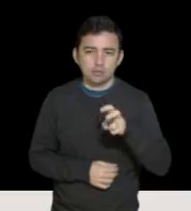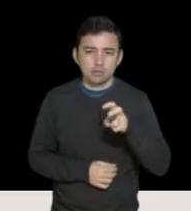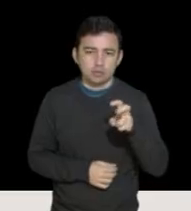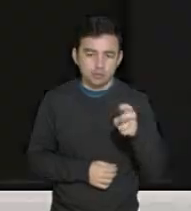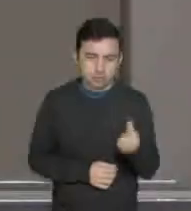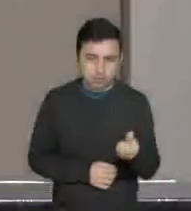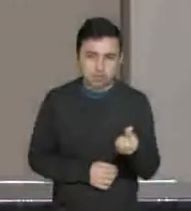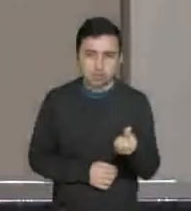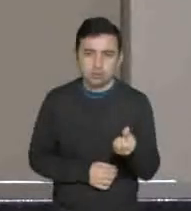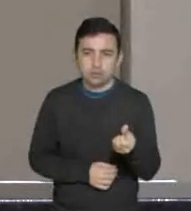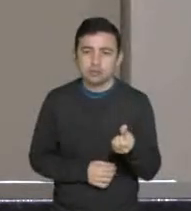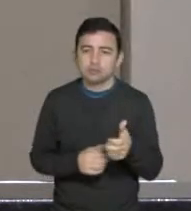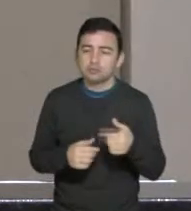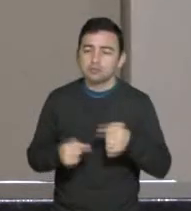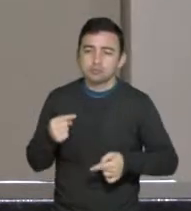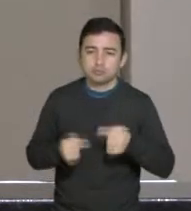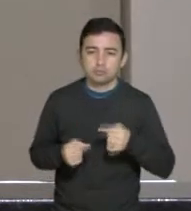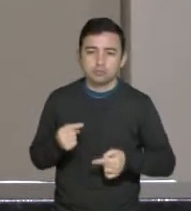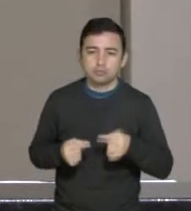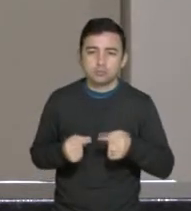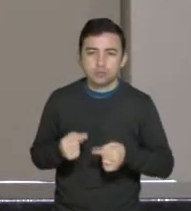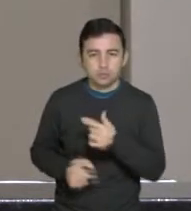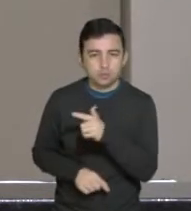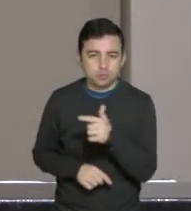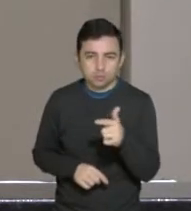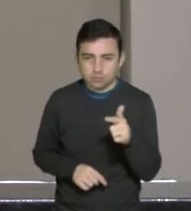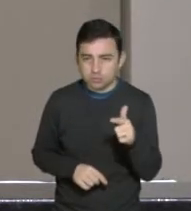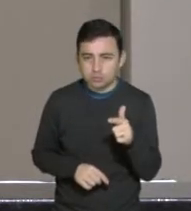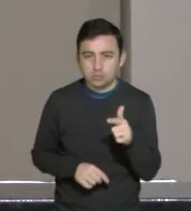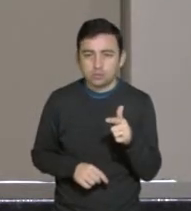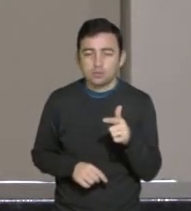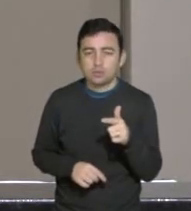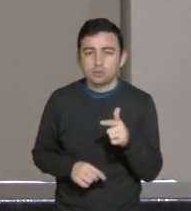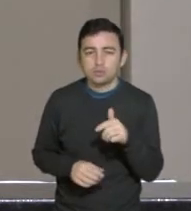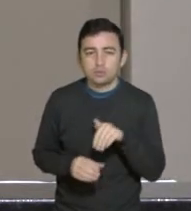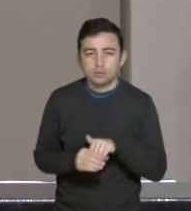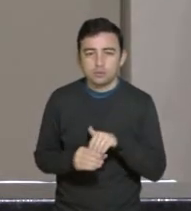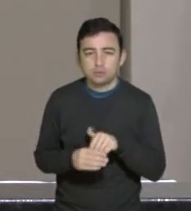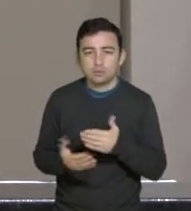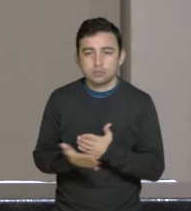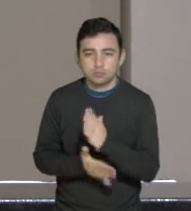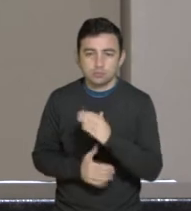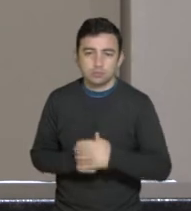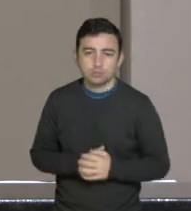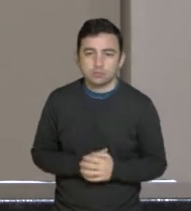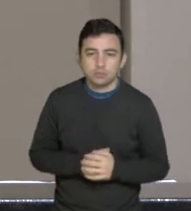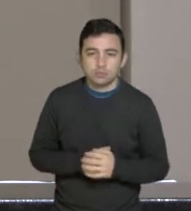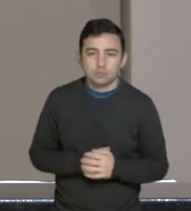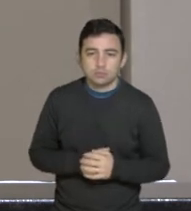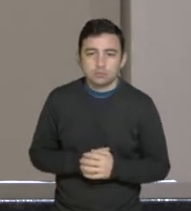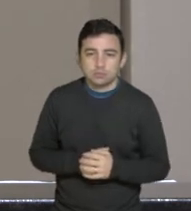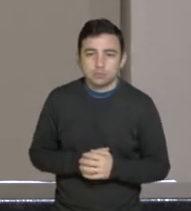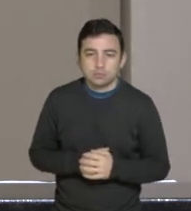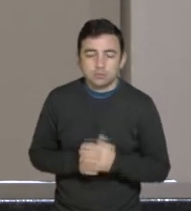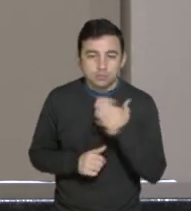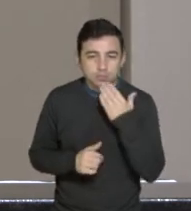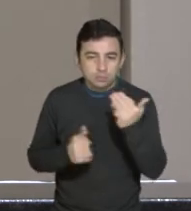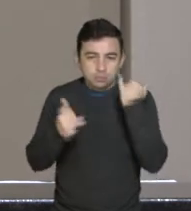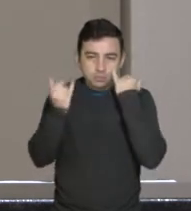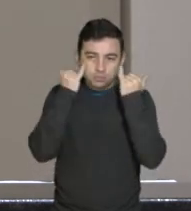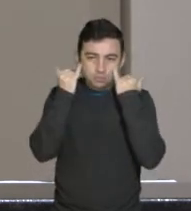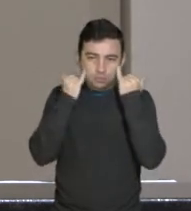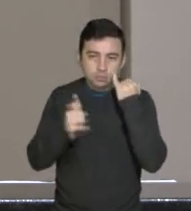456. Em discussão, não havendo quem queira discuti-la, em votação, aprovado. Em pedido de